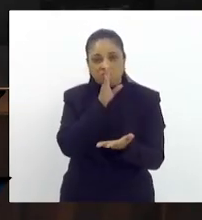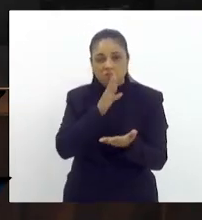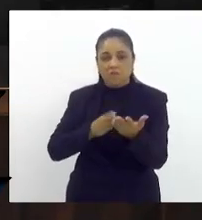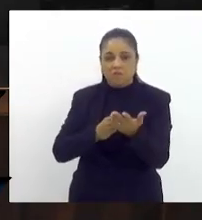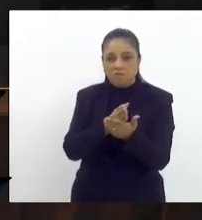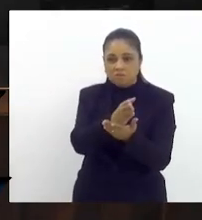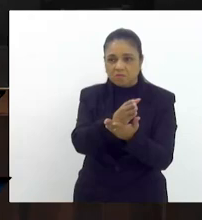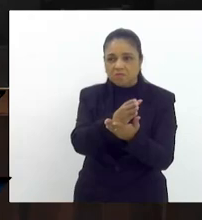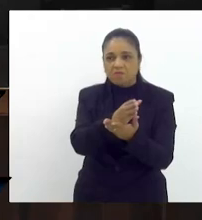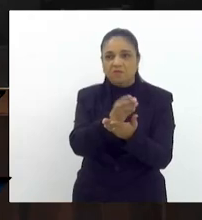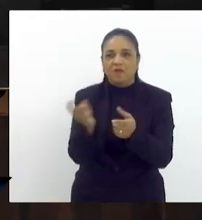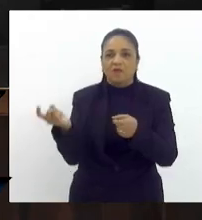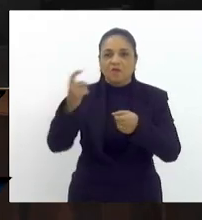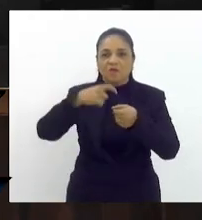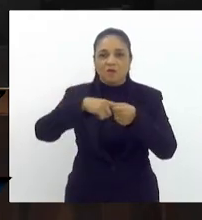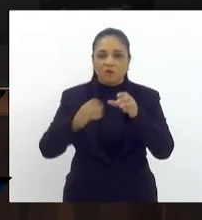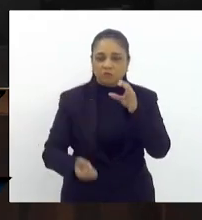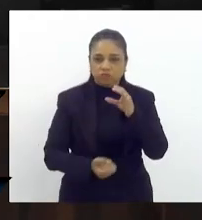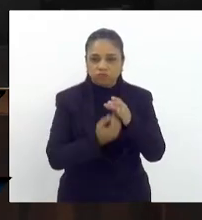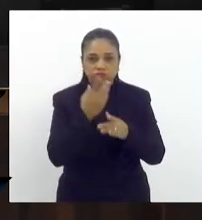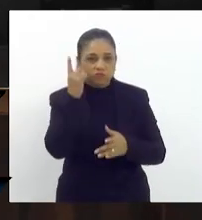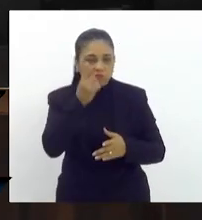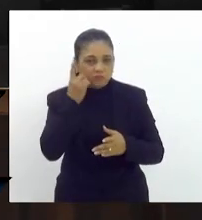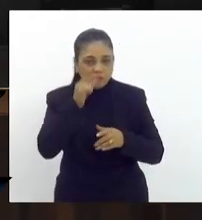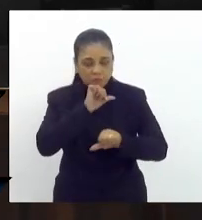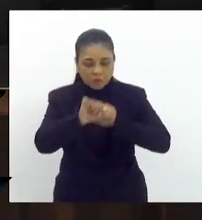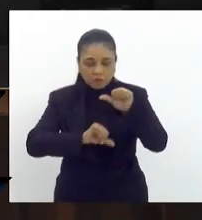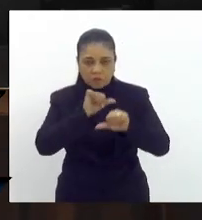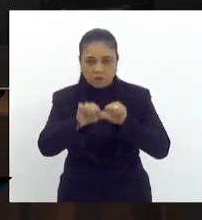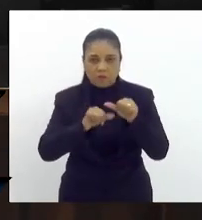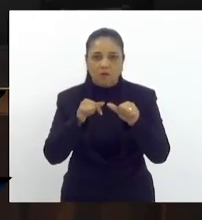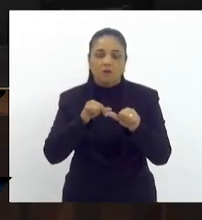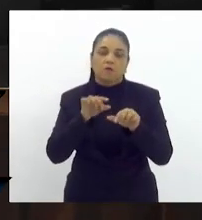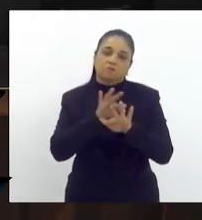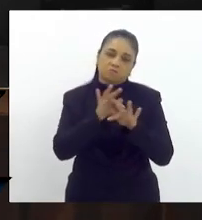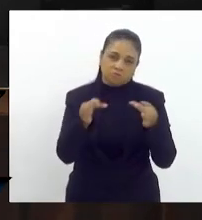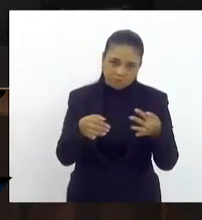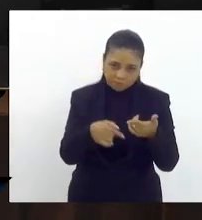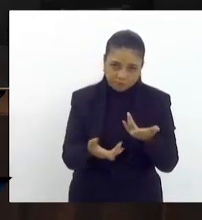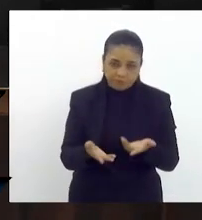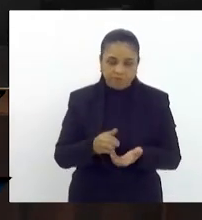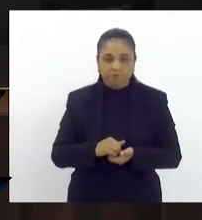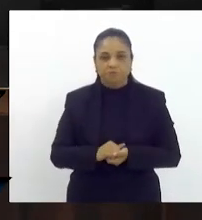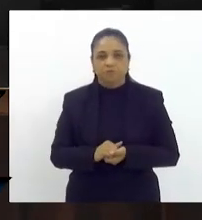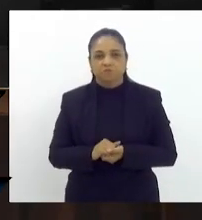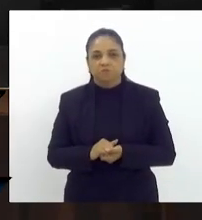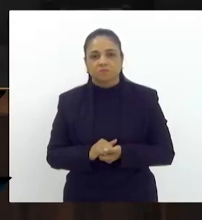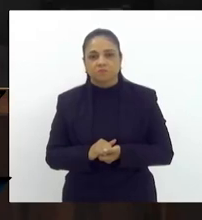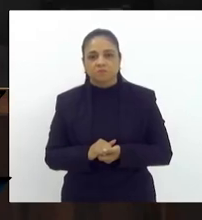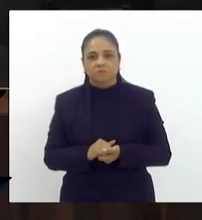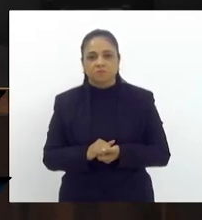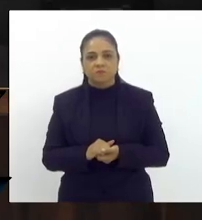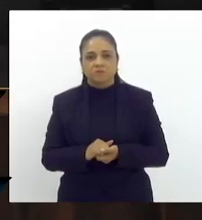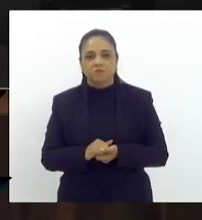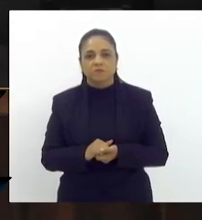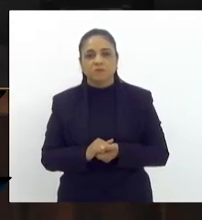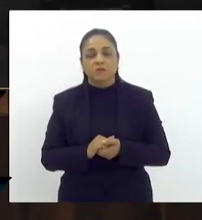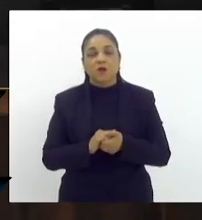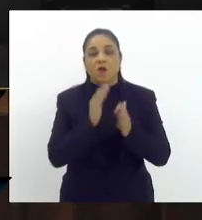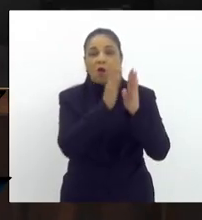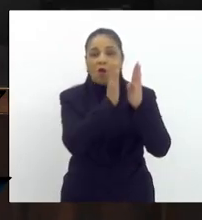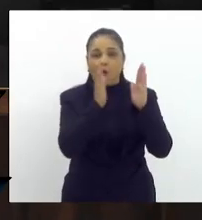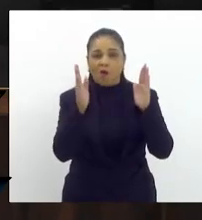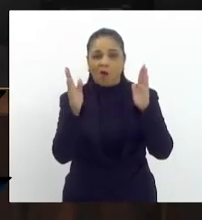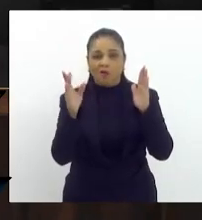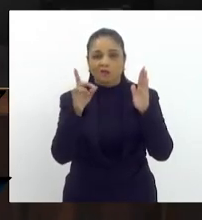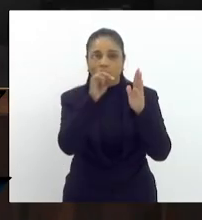aprovado retorna ao autor para a transformação em indicação simples incluído na ordem do